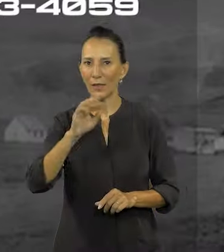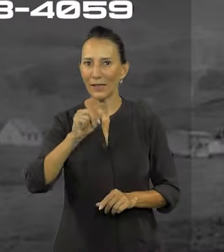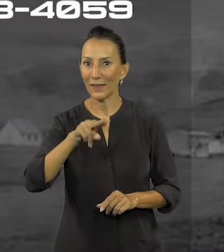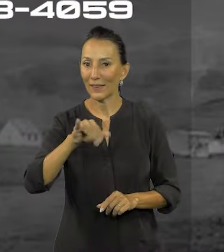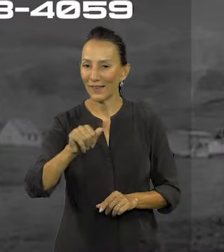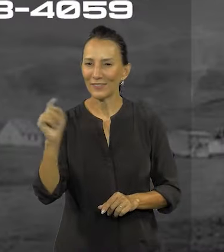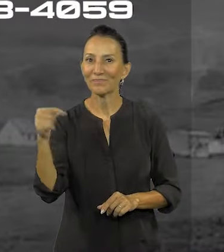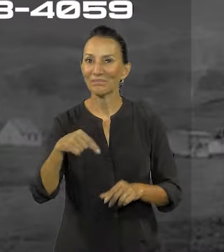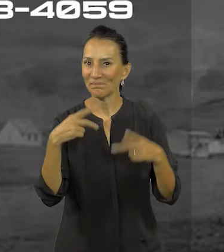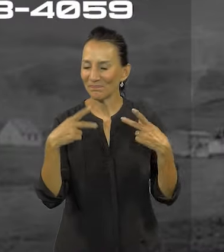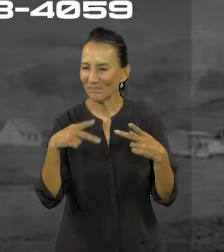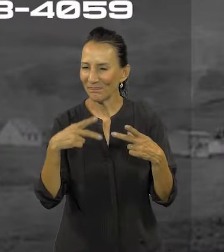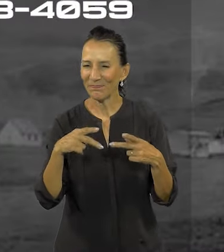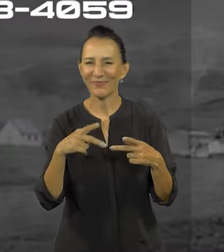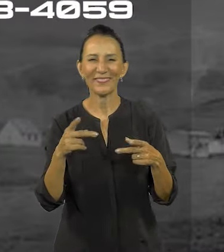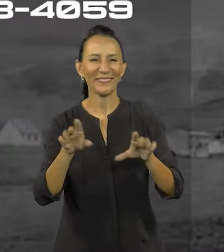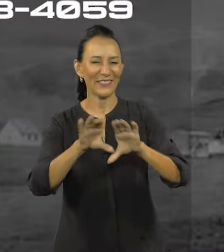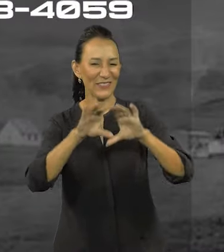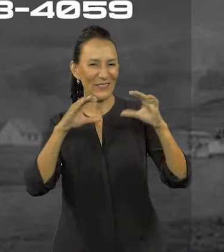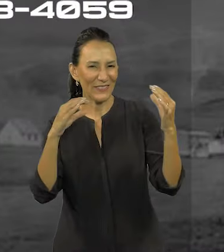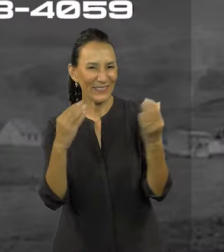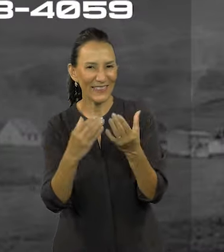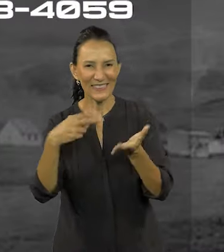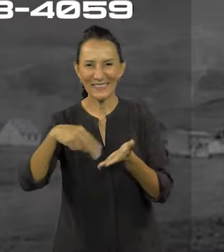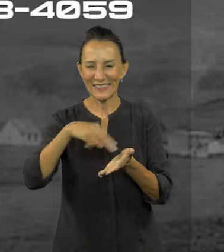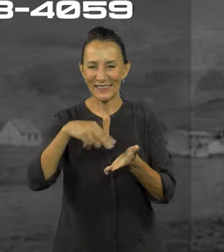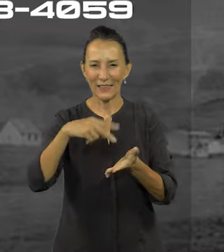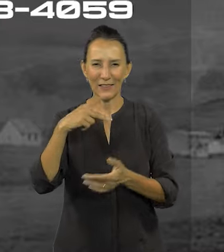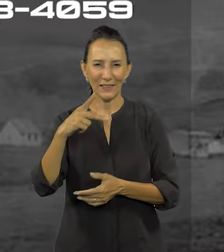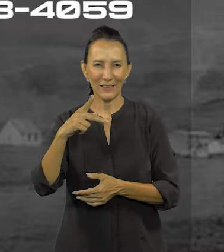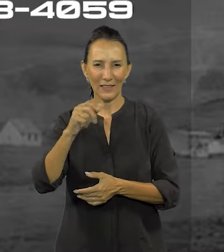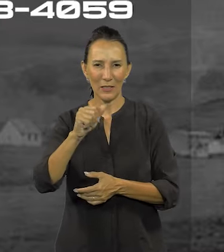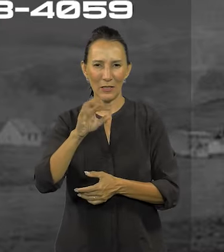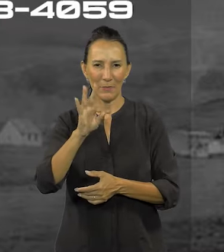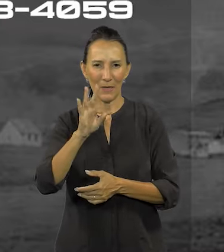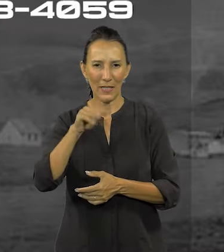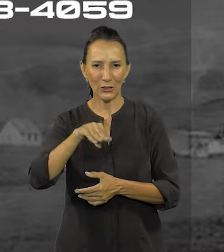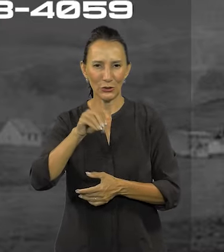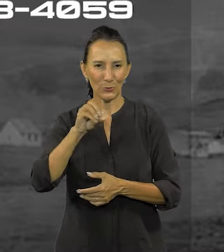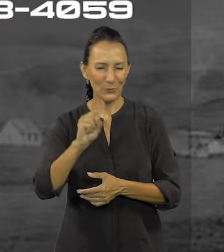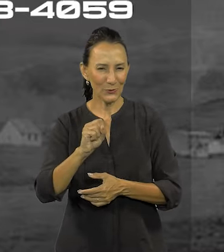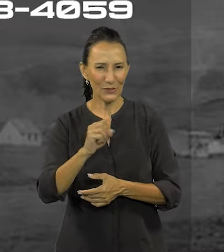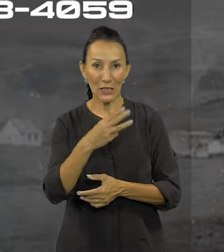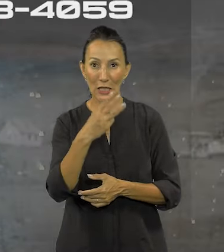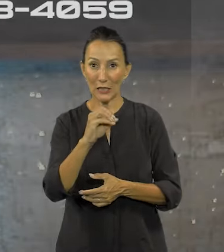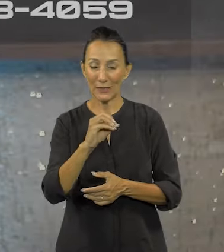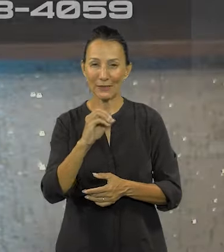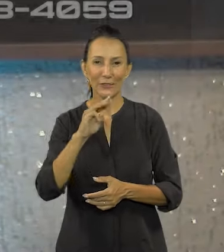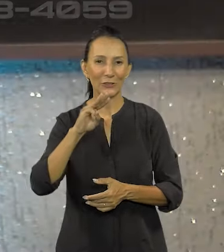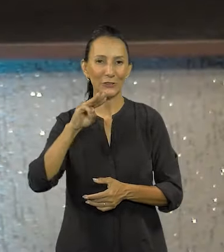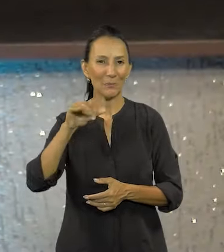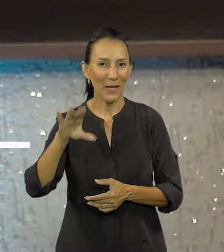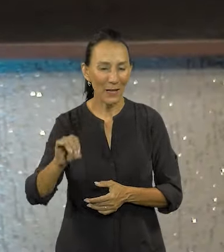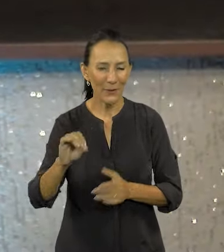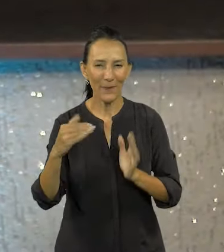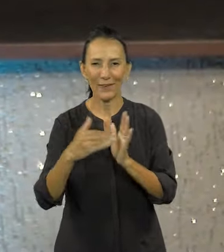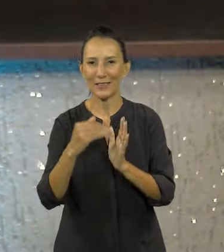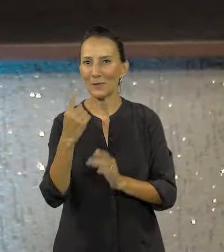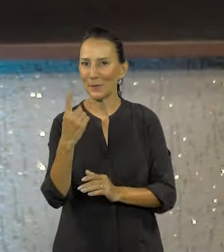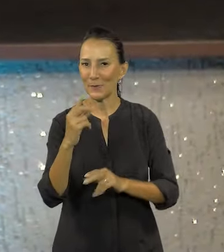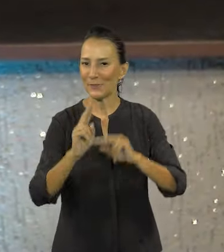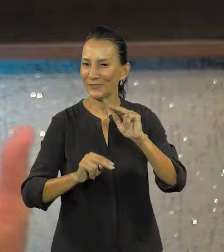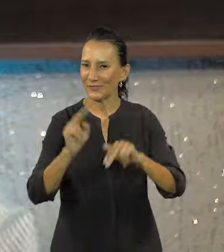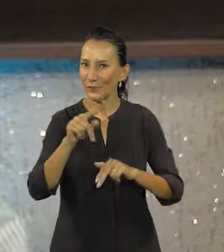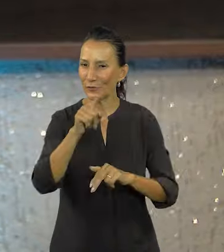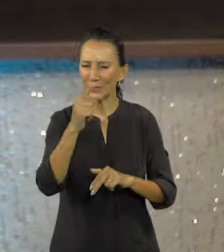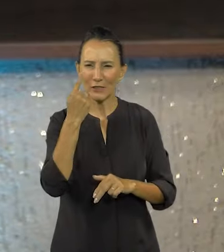de danças pmos que legal 30 de maio 1eo de Junho você entra no site da igreja uma benção